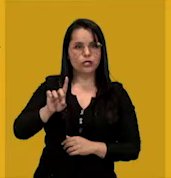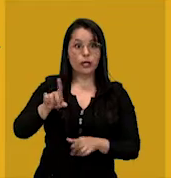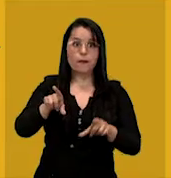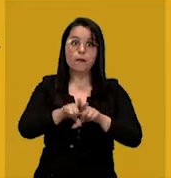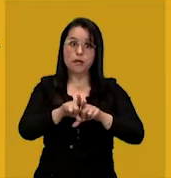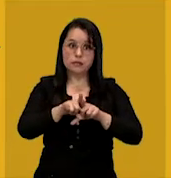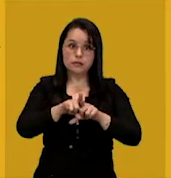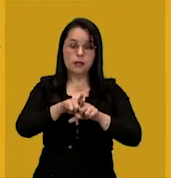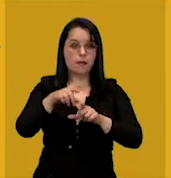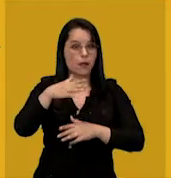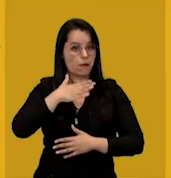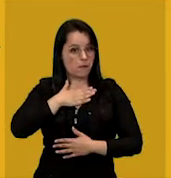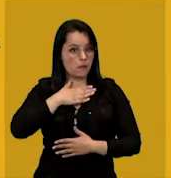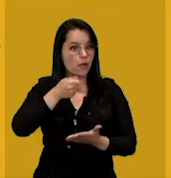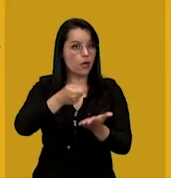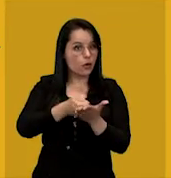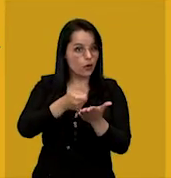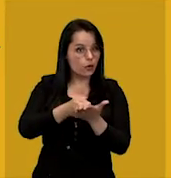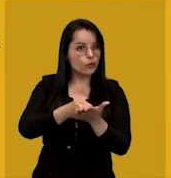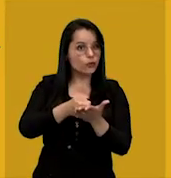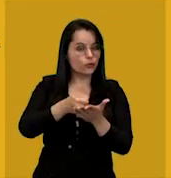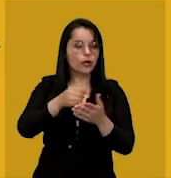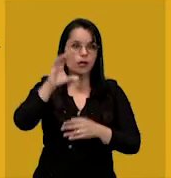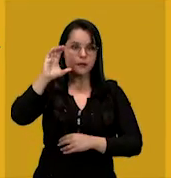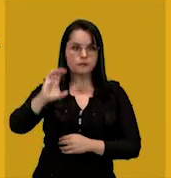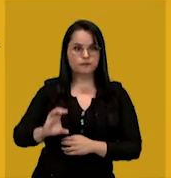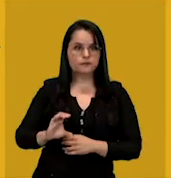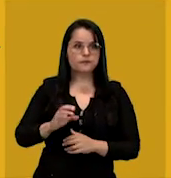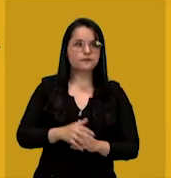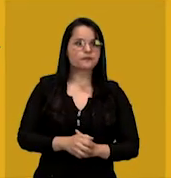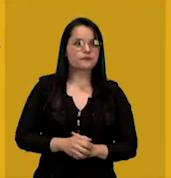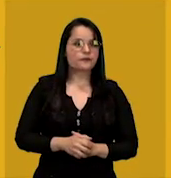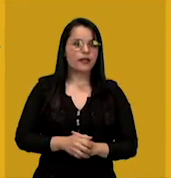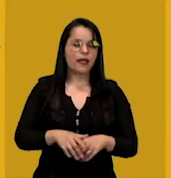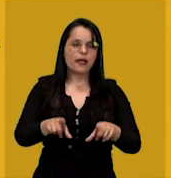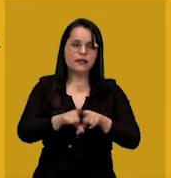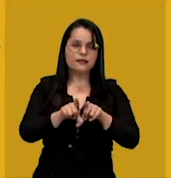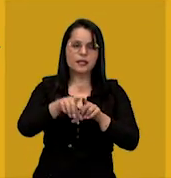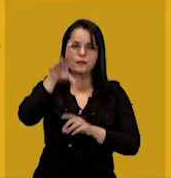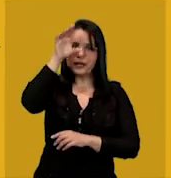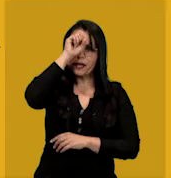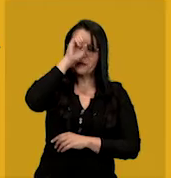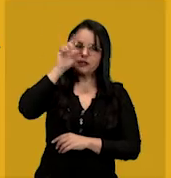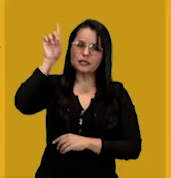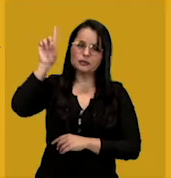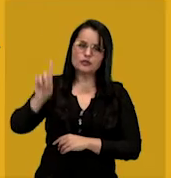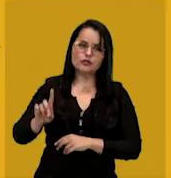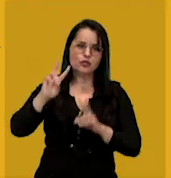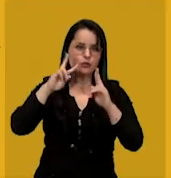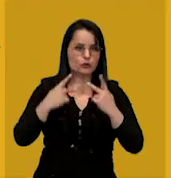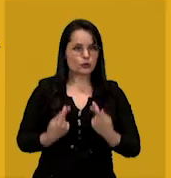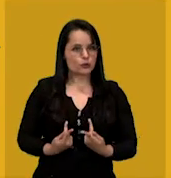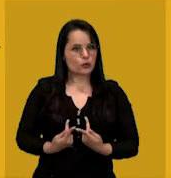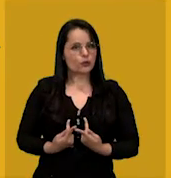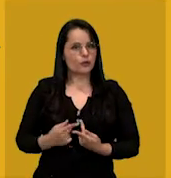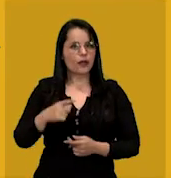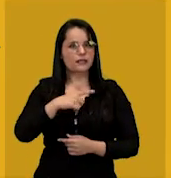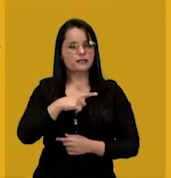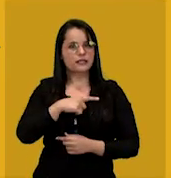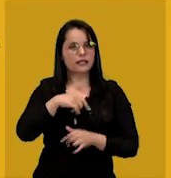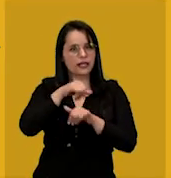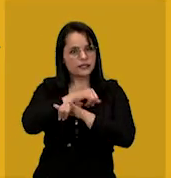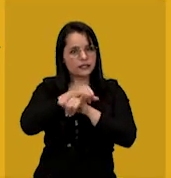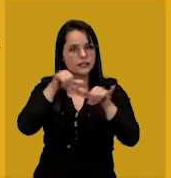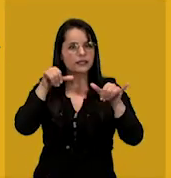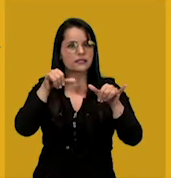tenho que cumprir os meus deveres para ser considerado cidadão. E aprendemos sobre os direitos humanos, que está previsto na Declaração